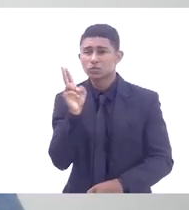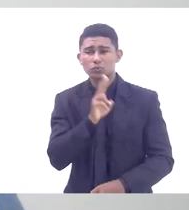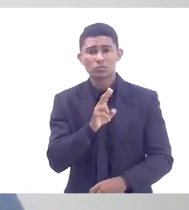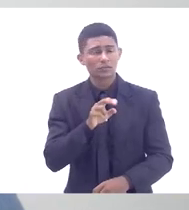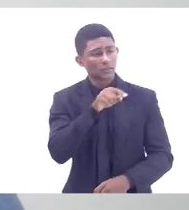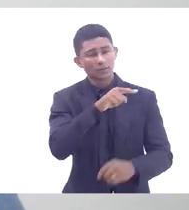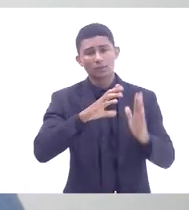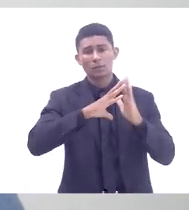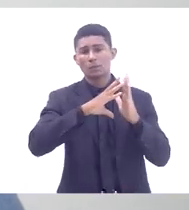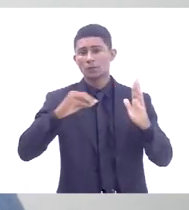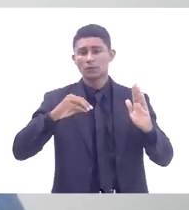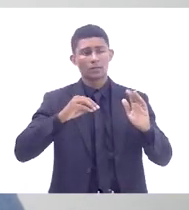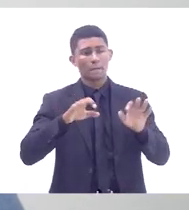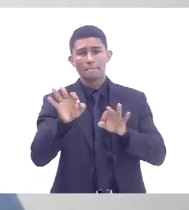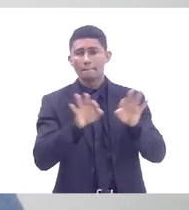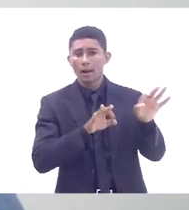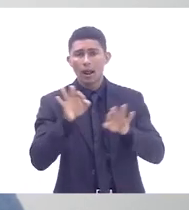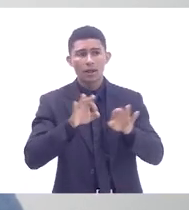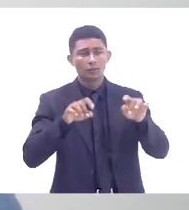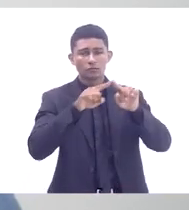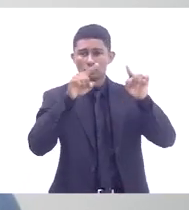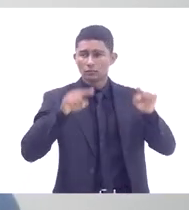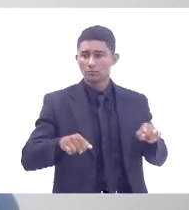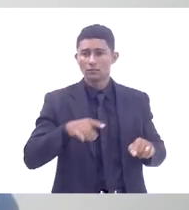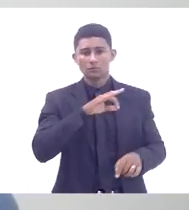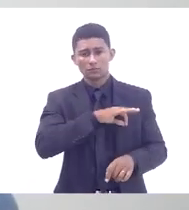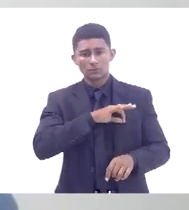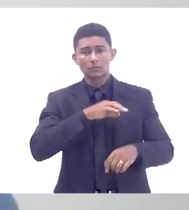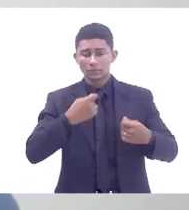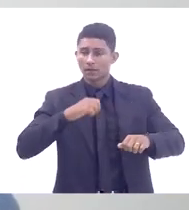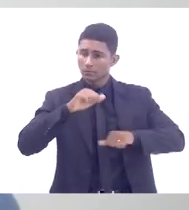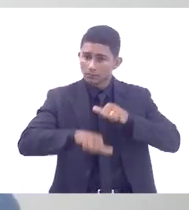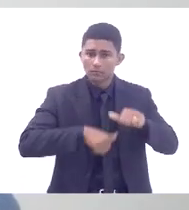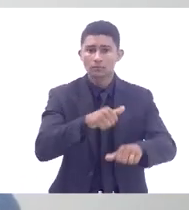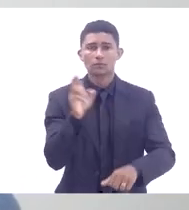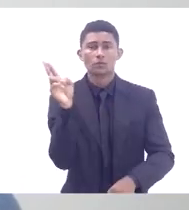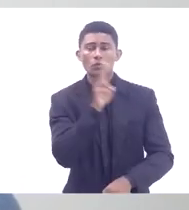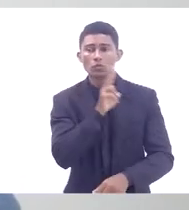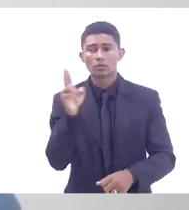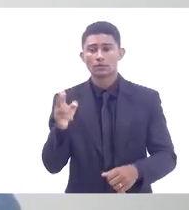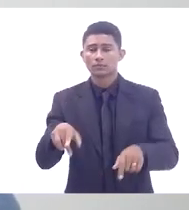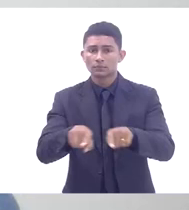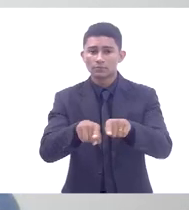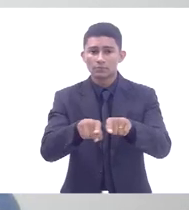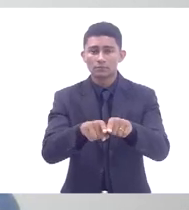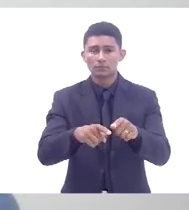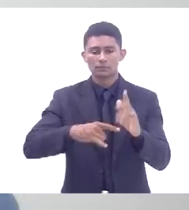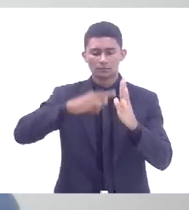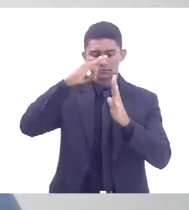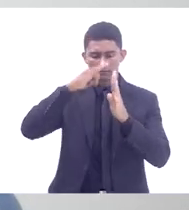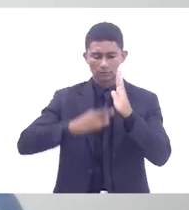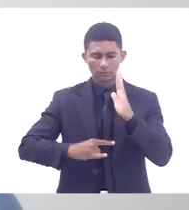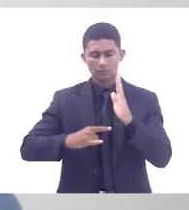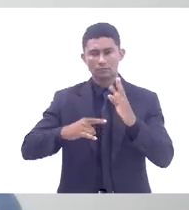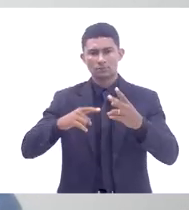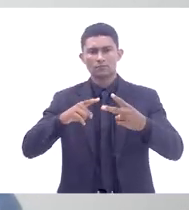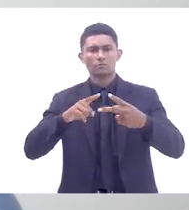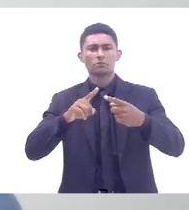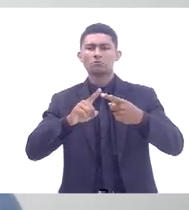no modelo de plano de cargos e vencimentos e os documentos voando os reference um a